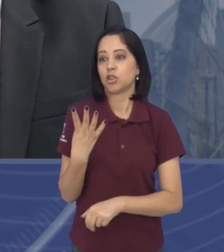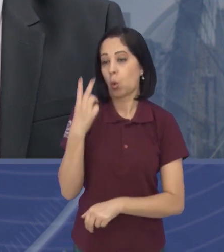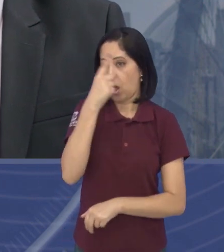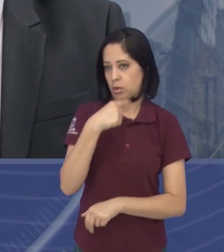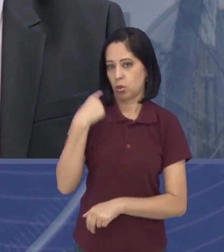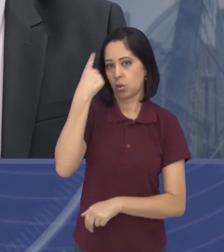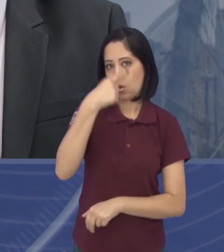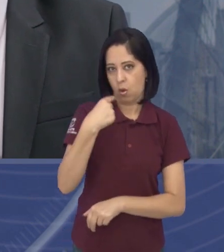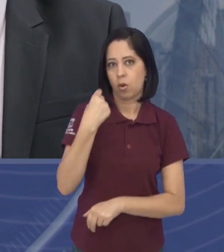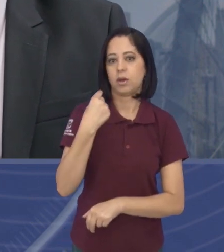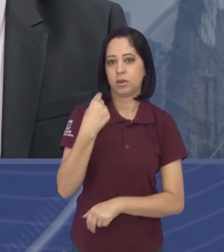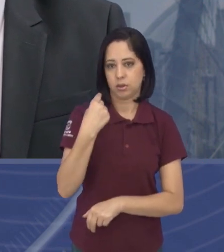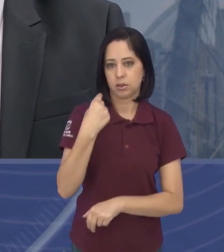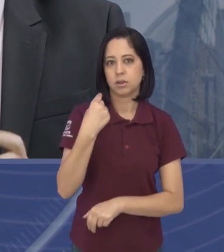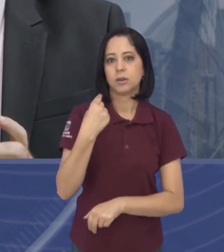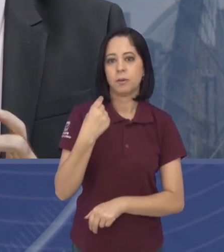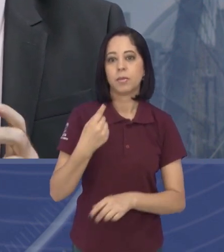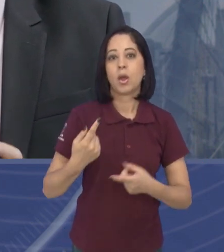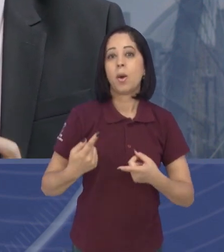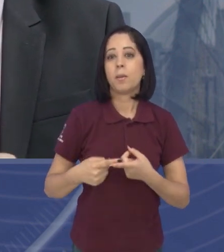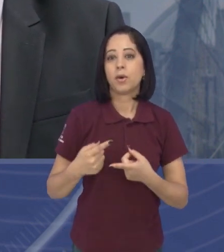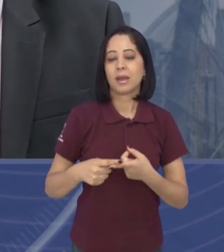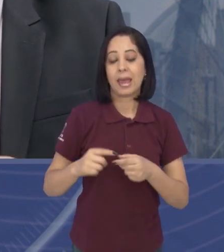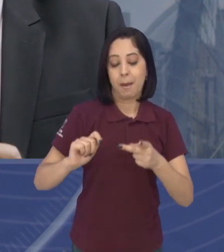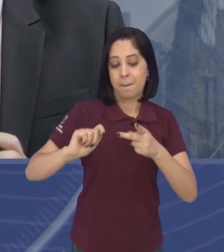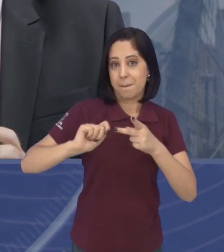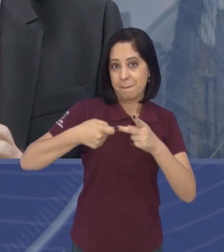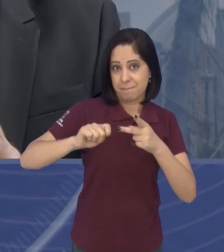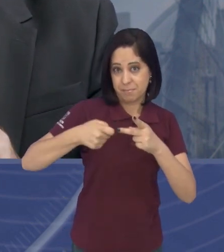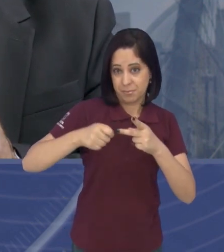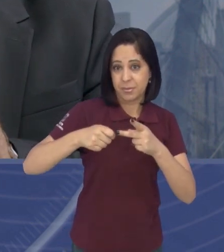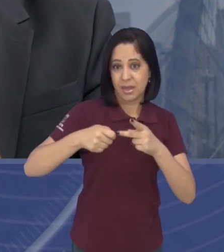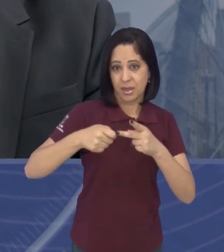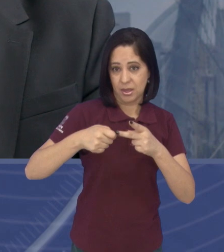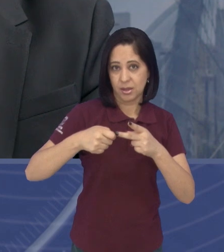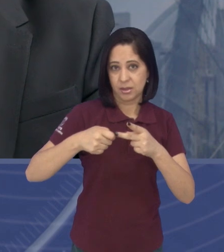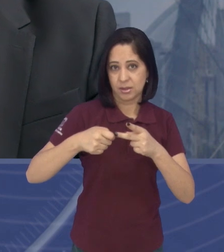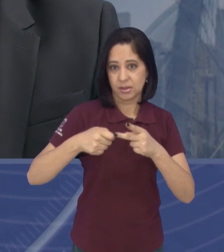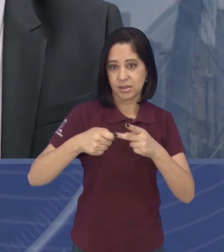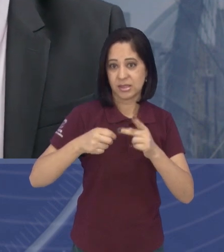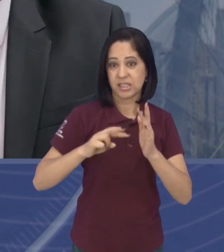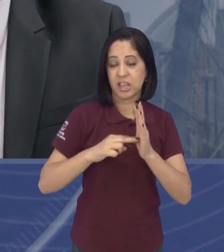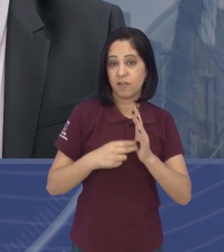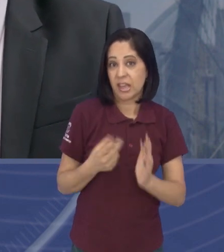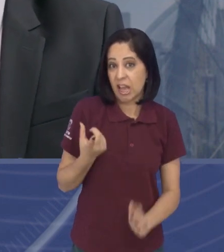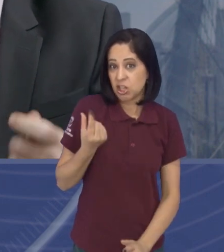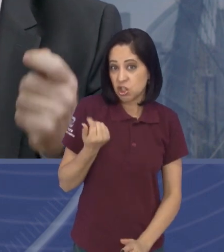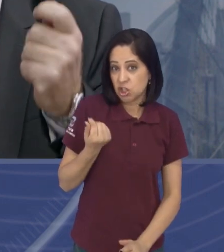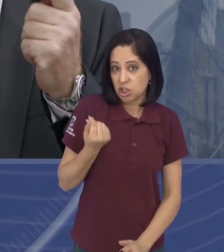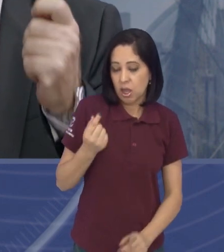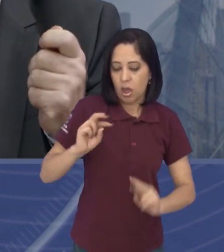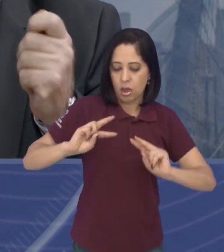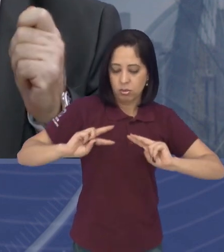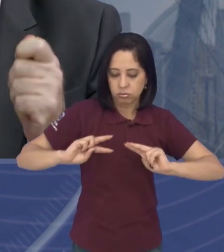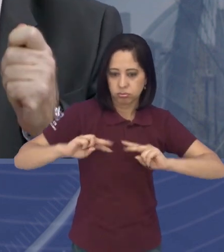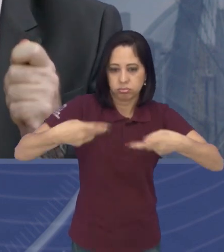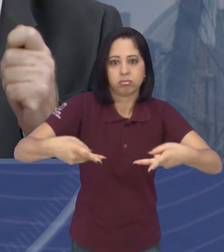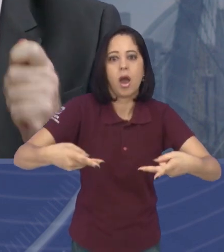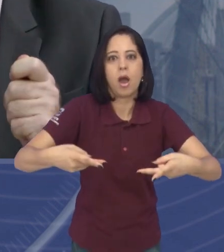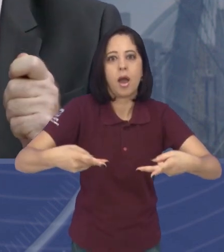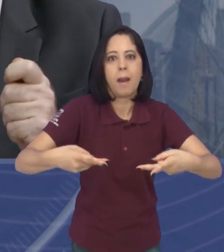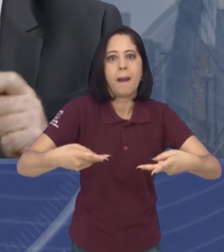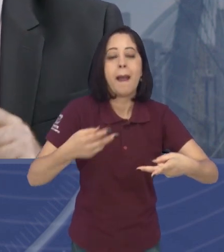Uhum. É um prazo realmente curto, porque o Pix, tá? Ele é um valor que ele é transferido, ele é como se fosse o